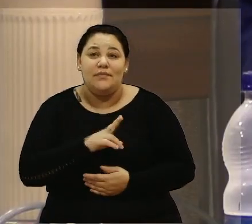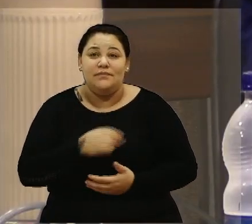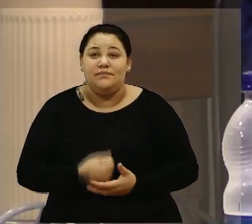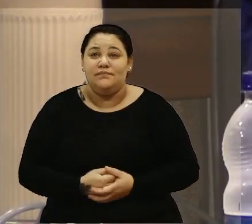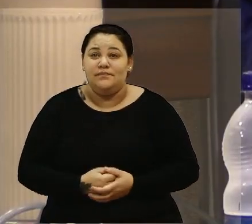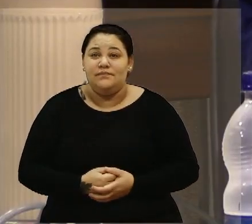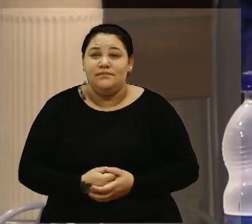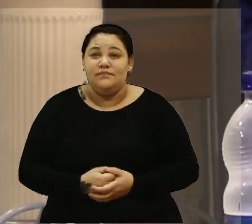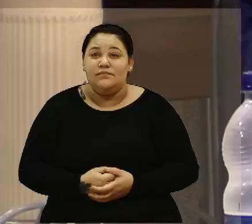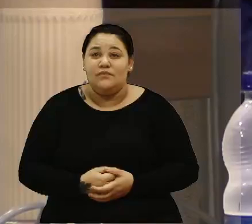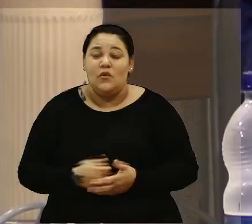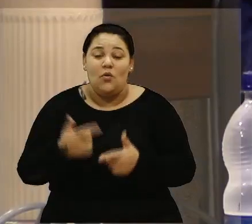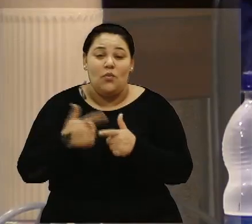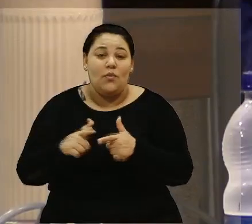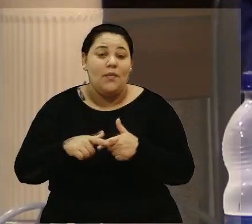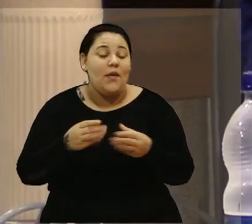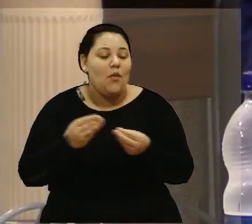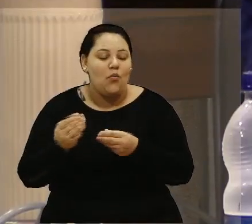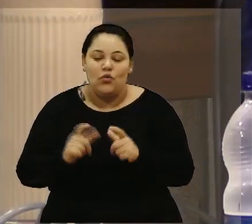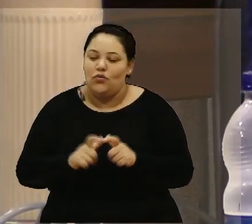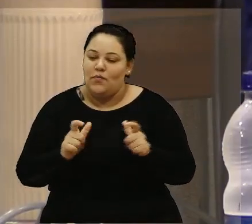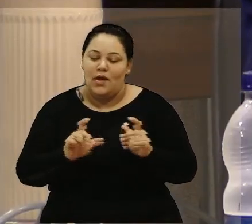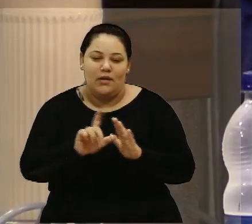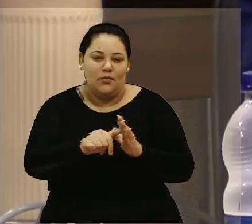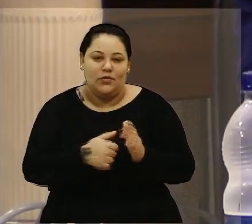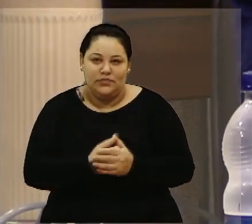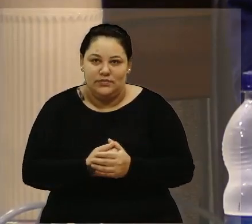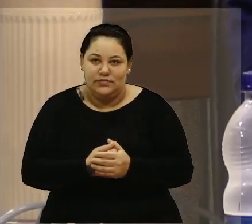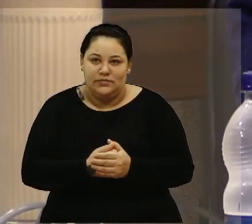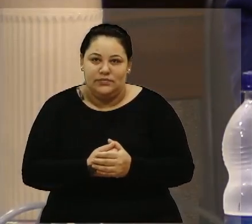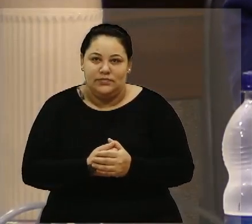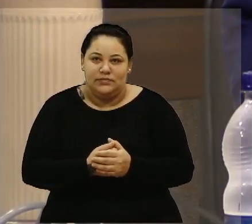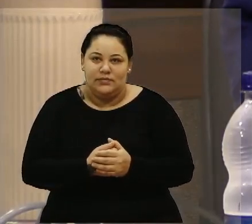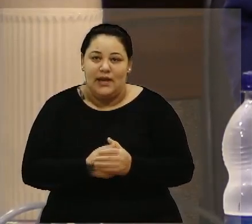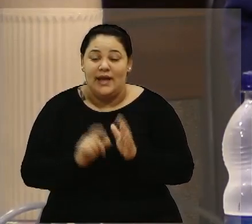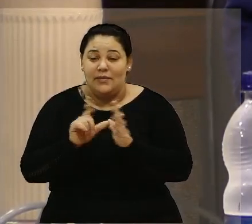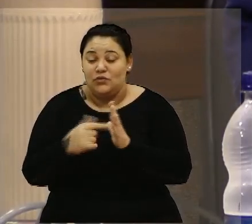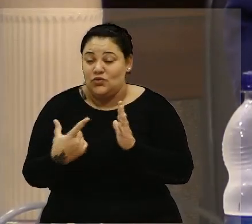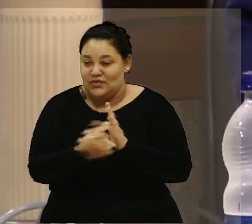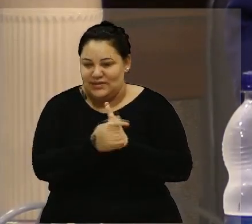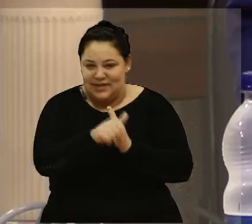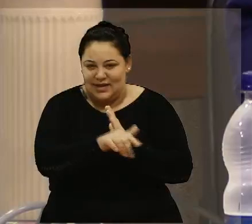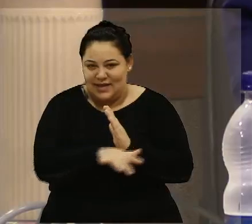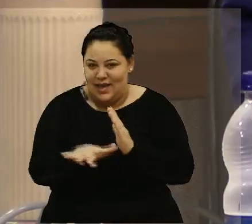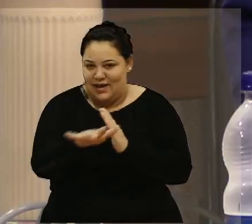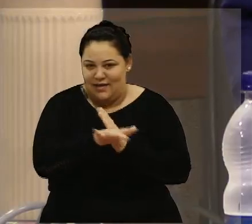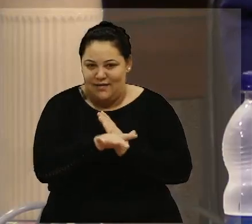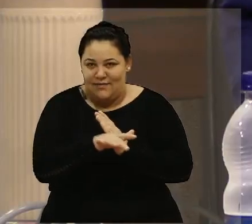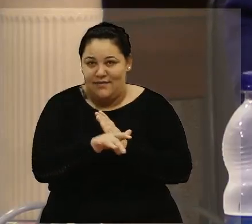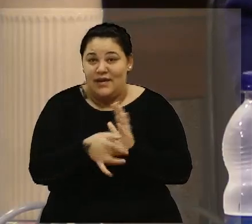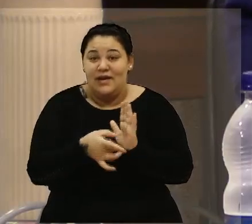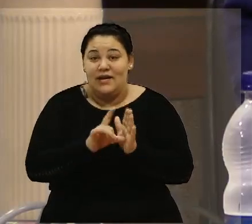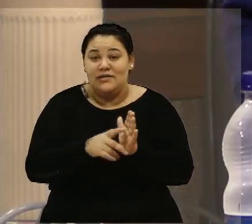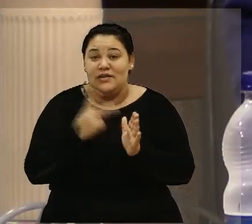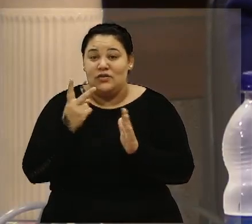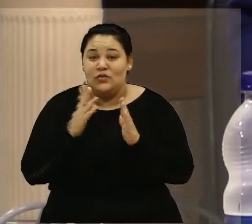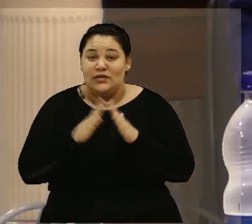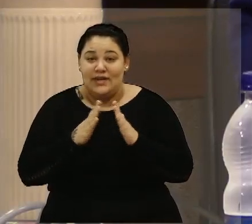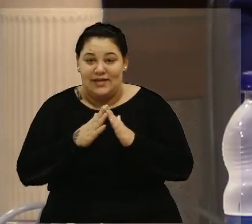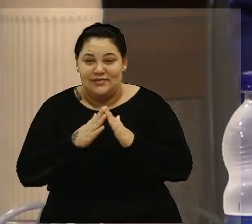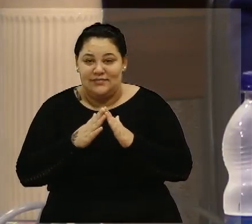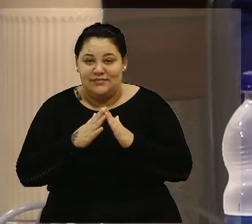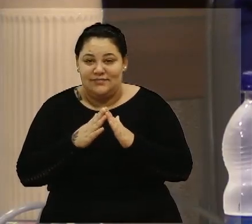O problema vai ser muito maior depois. E aí, daqui a pouco, tu vai desapropriar essa área. Antes era 2 casas, 2